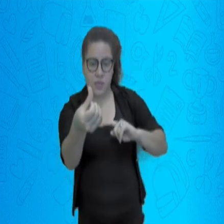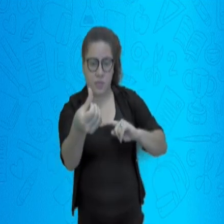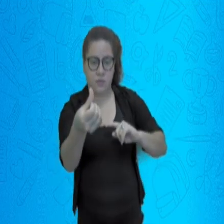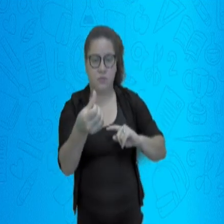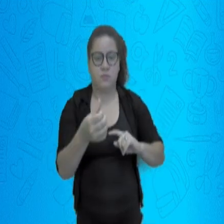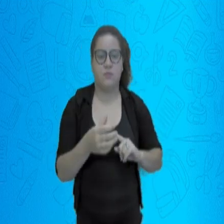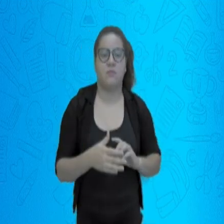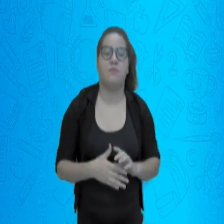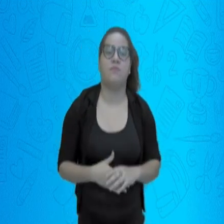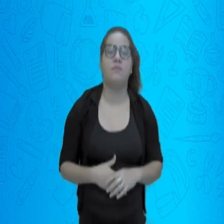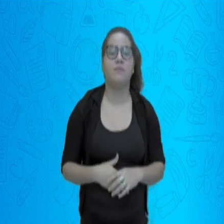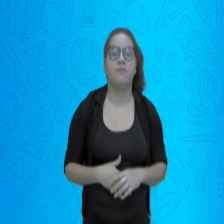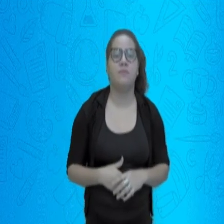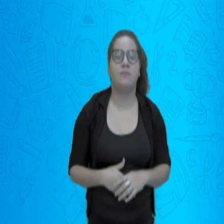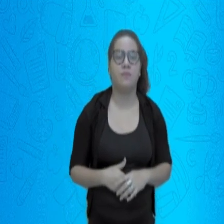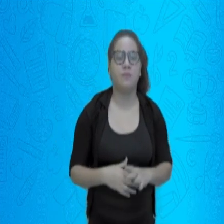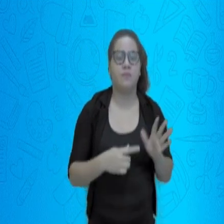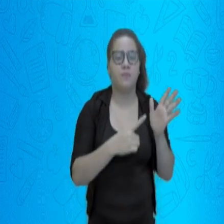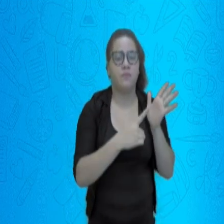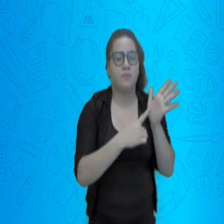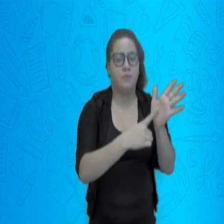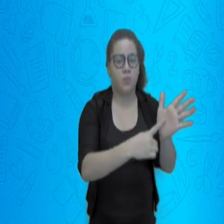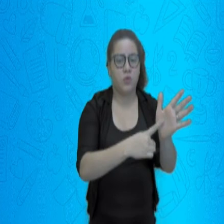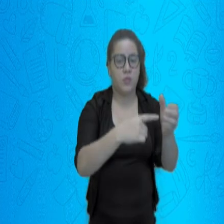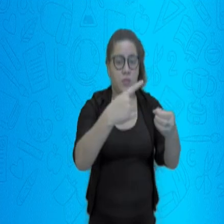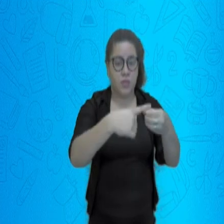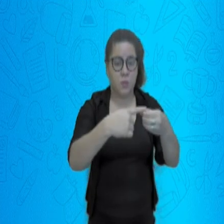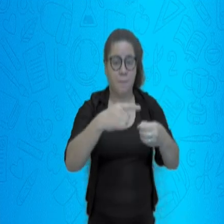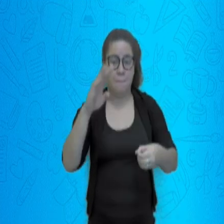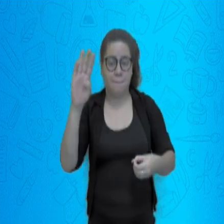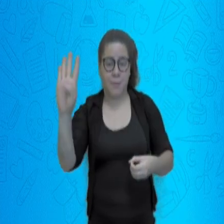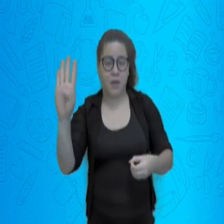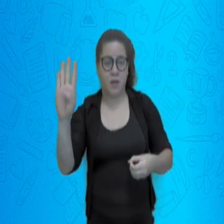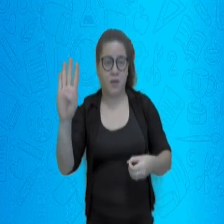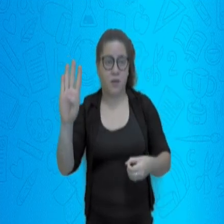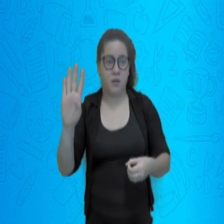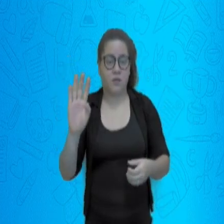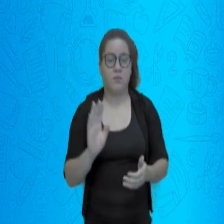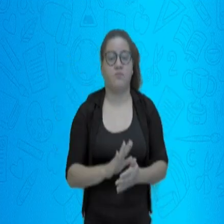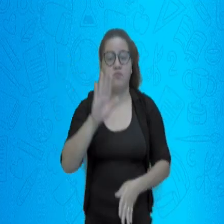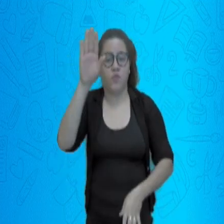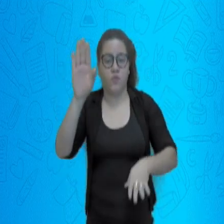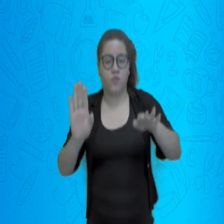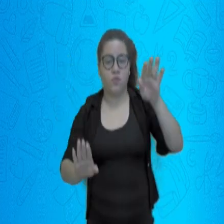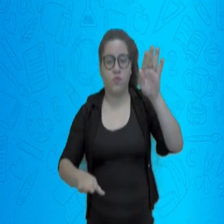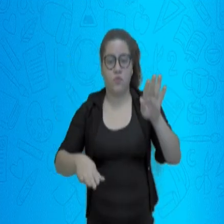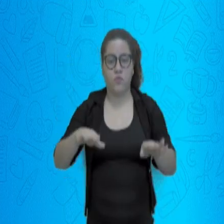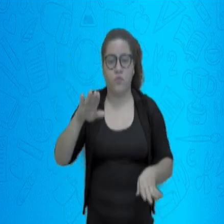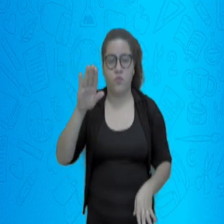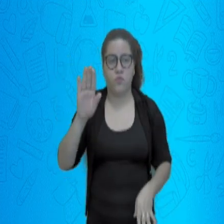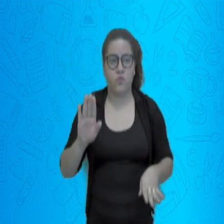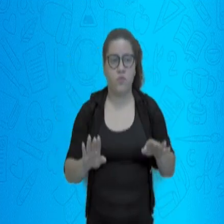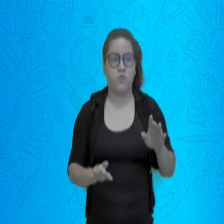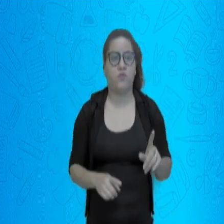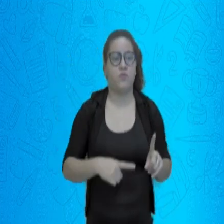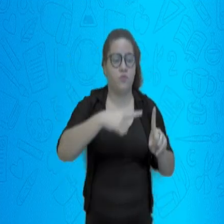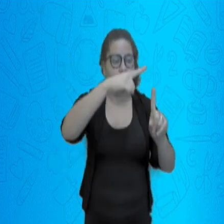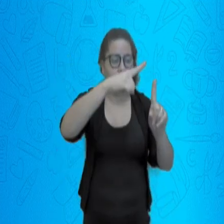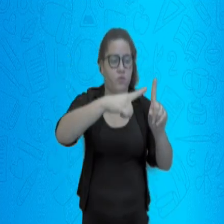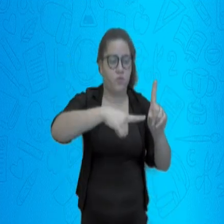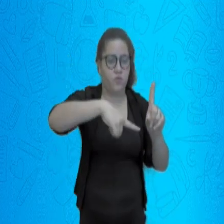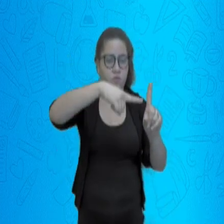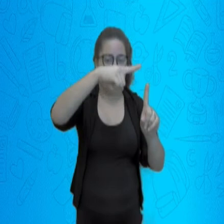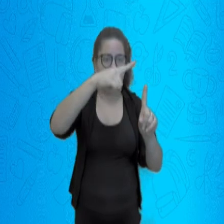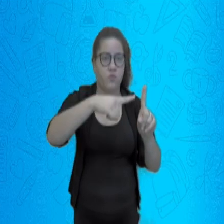+6. Mostrando a cidade B, eu vou ver que a variação... Olha, a temperatura mínima